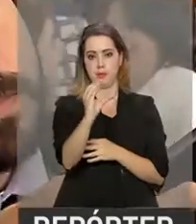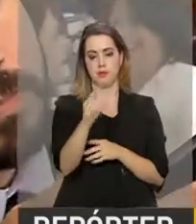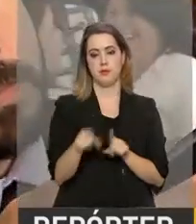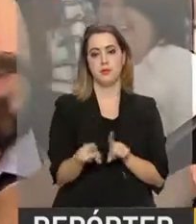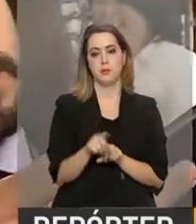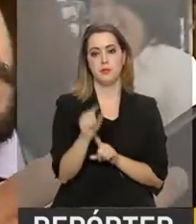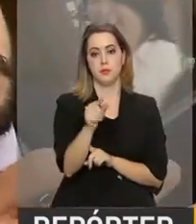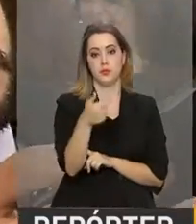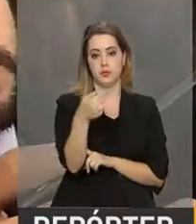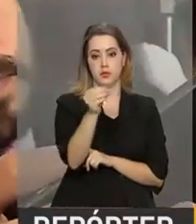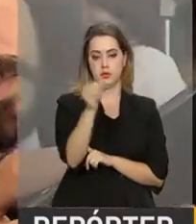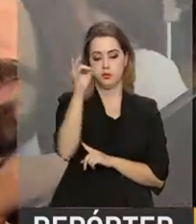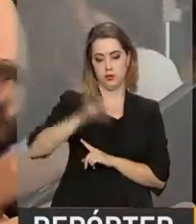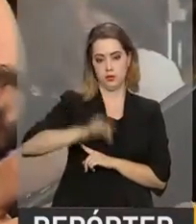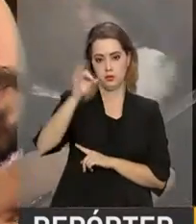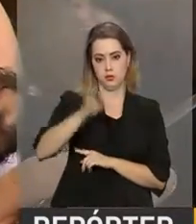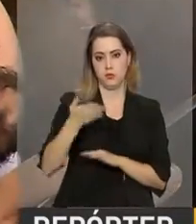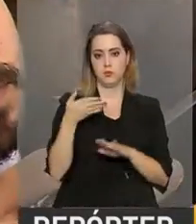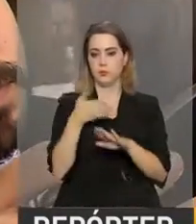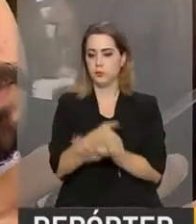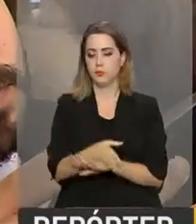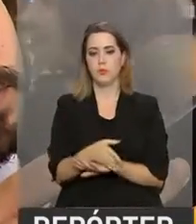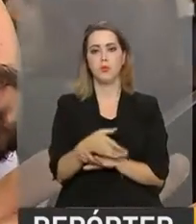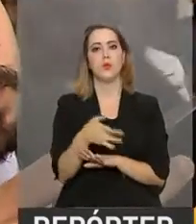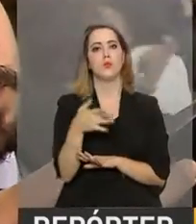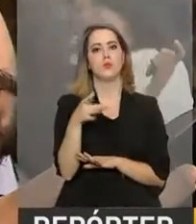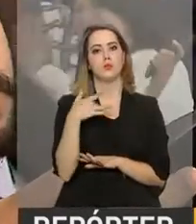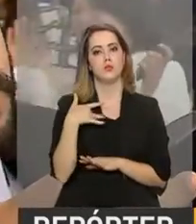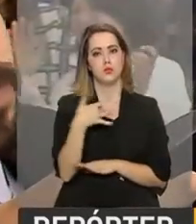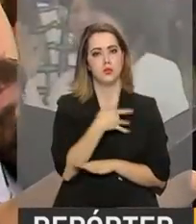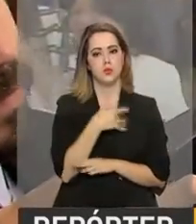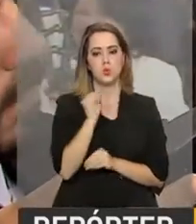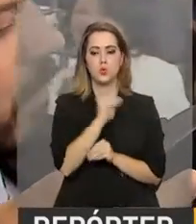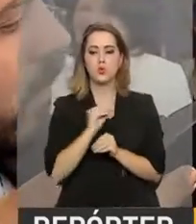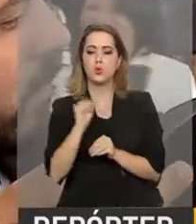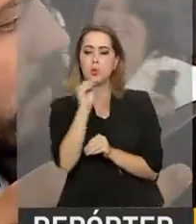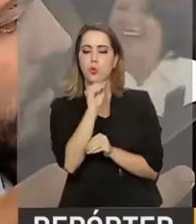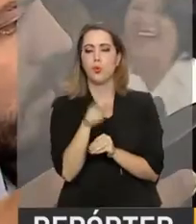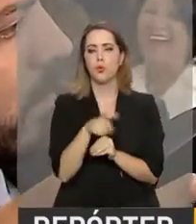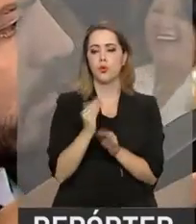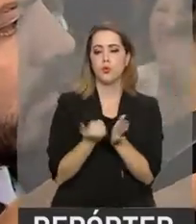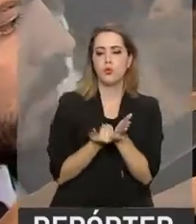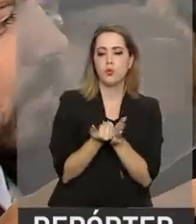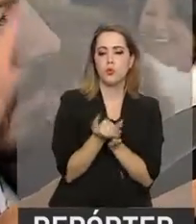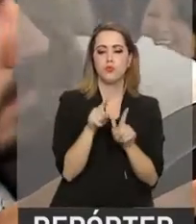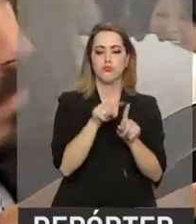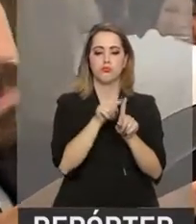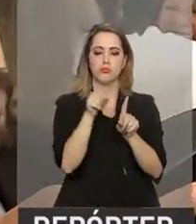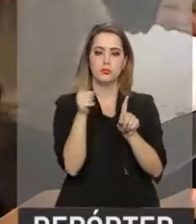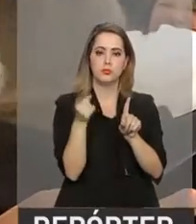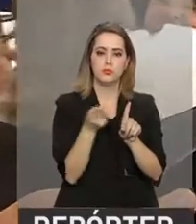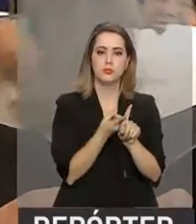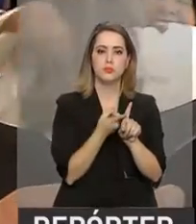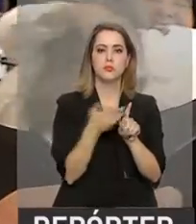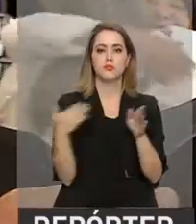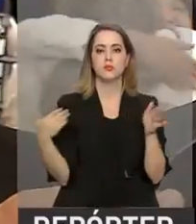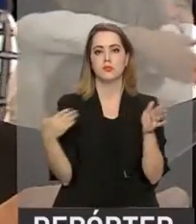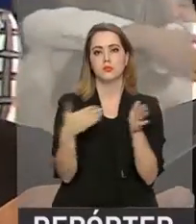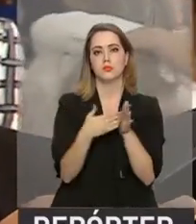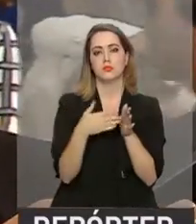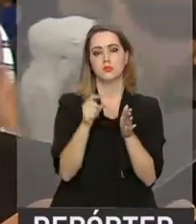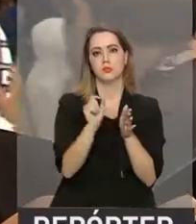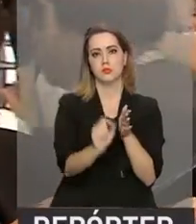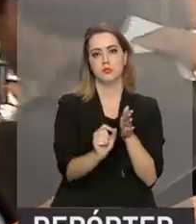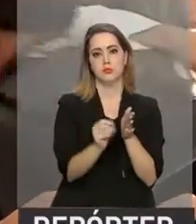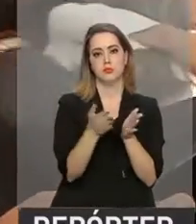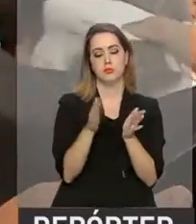das ações do Criança Feliz estão na saúde, que é o acompanhamento desde a gestação até